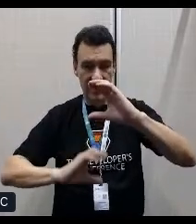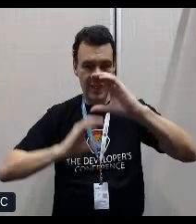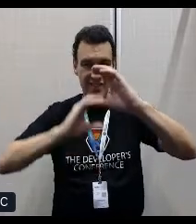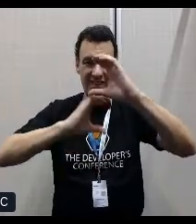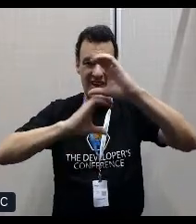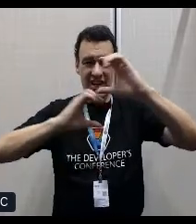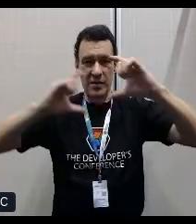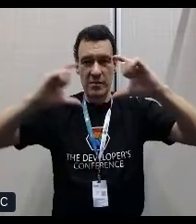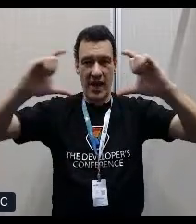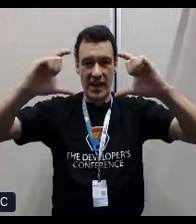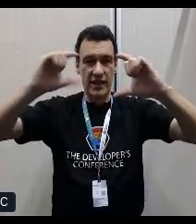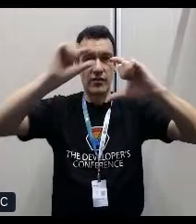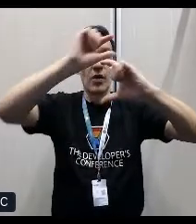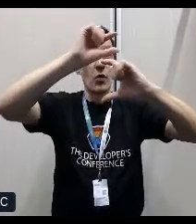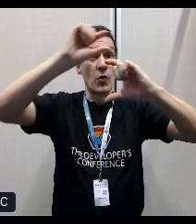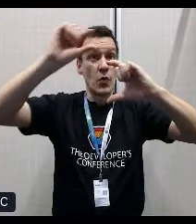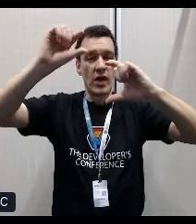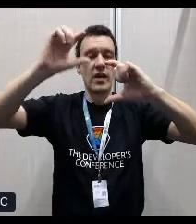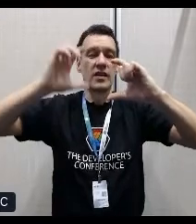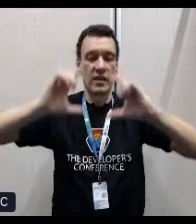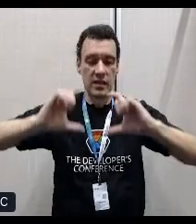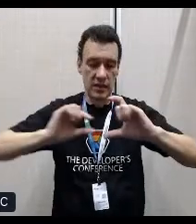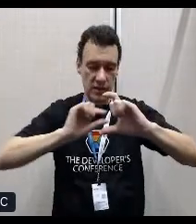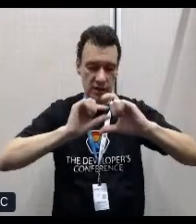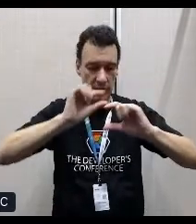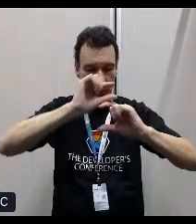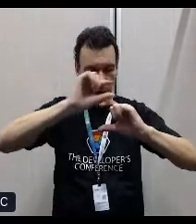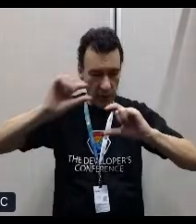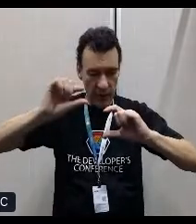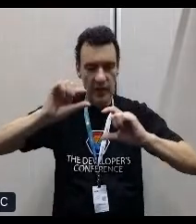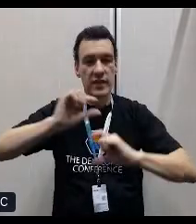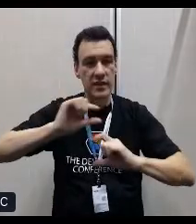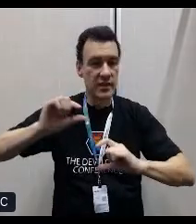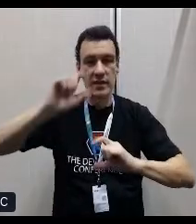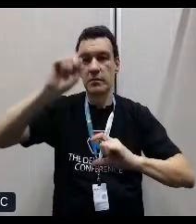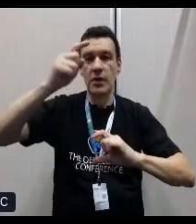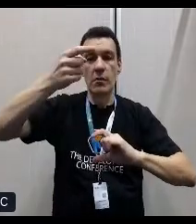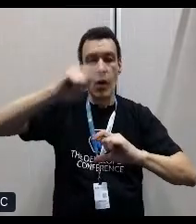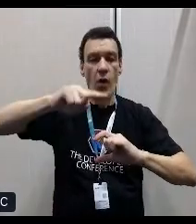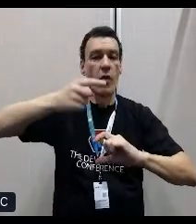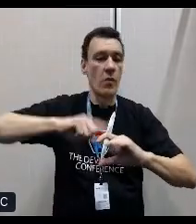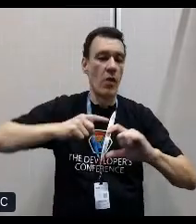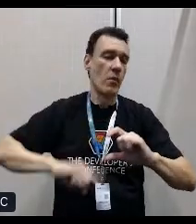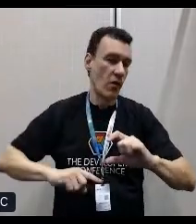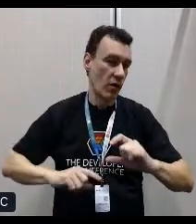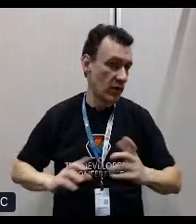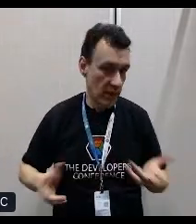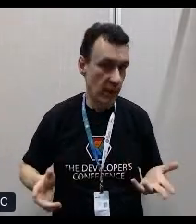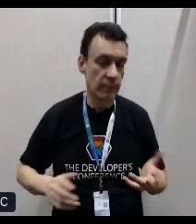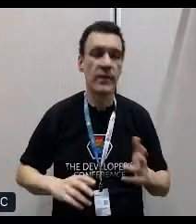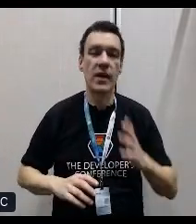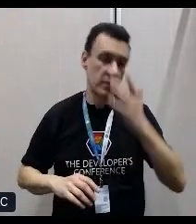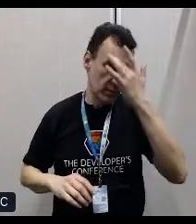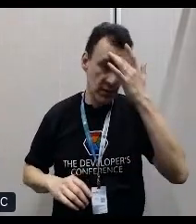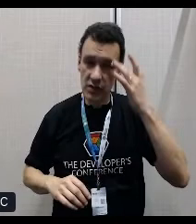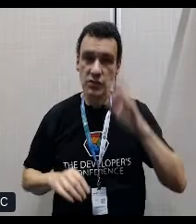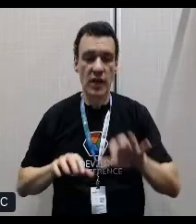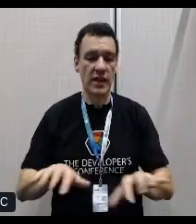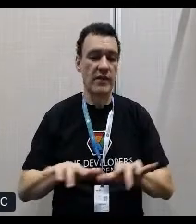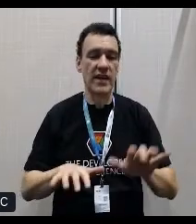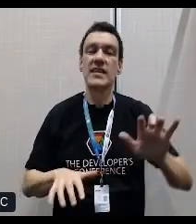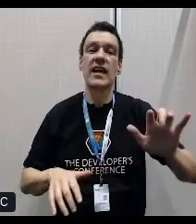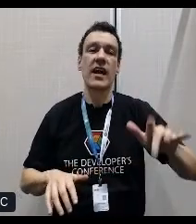né? Arquitetura da informação. Uma pessoa que está utilizando a navegação por teclado, por